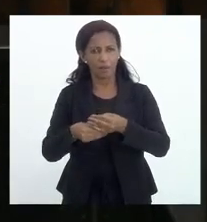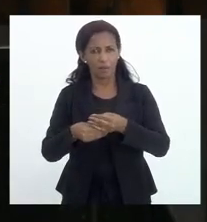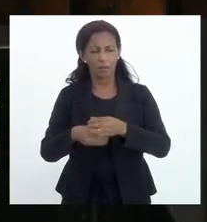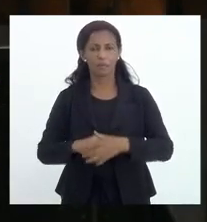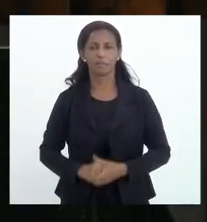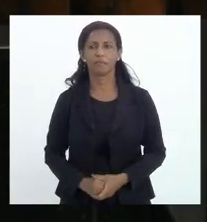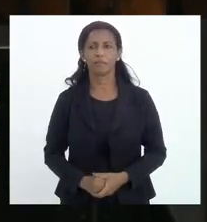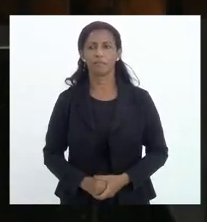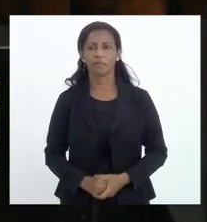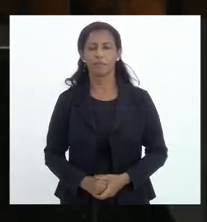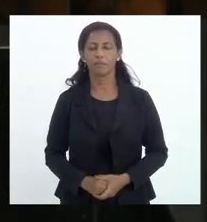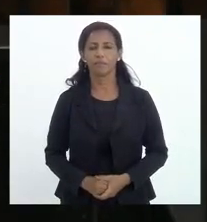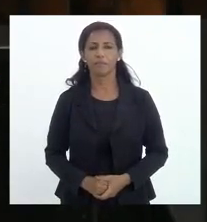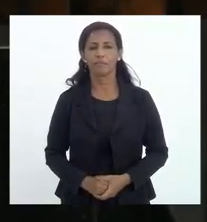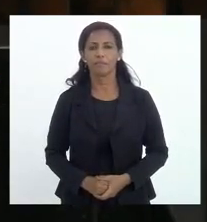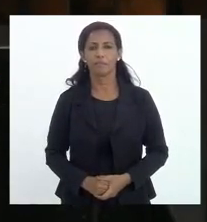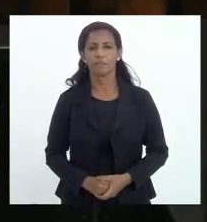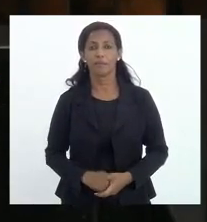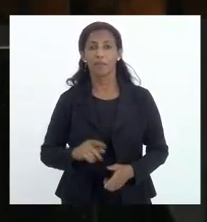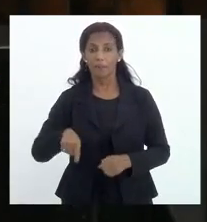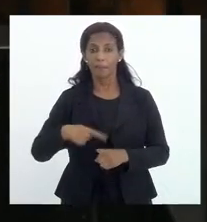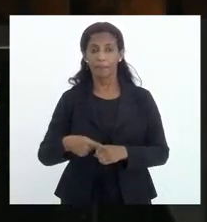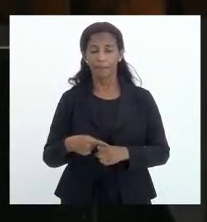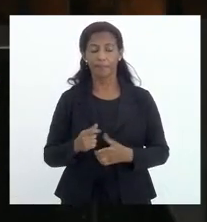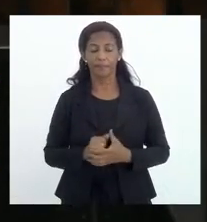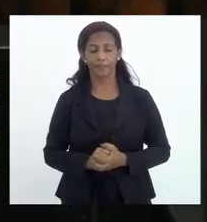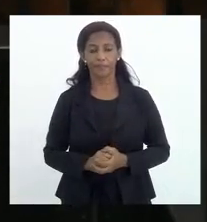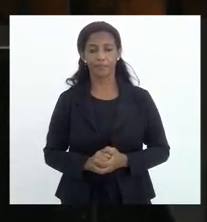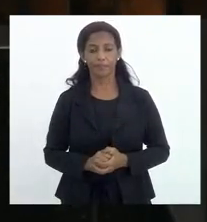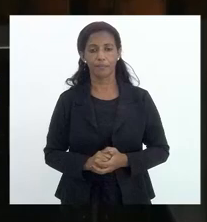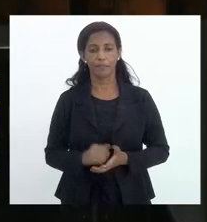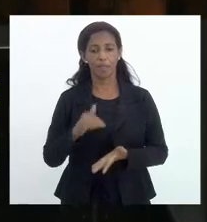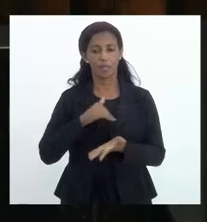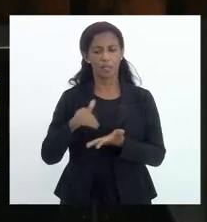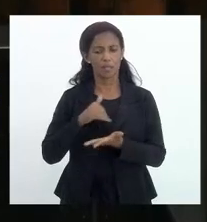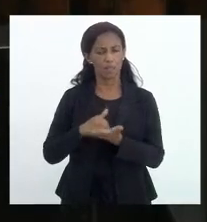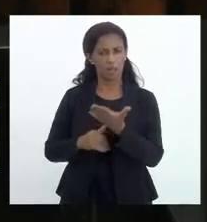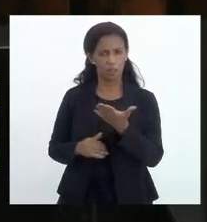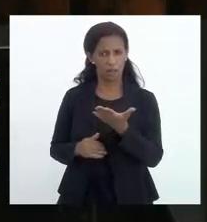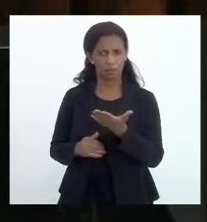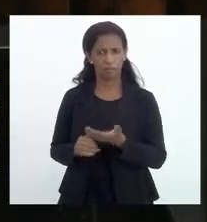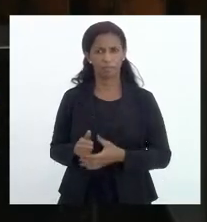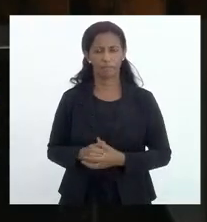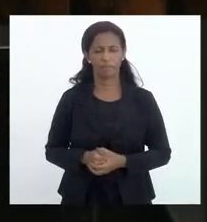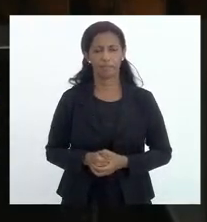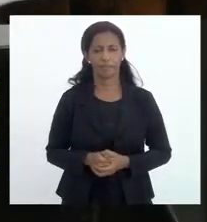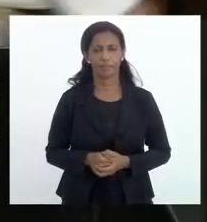queria trazer para a mesa. E mais do que isso, secretário Nelson Rocha, especificamente,